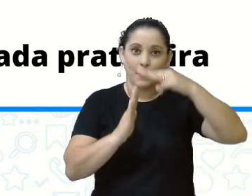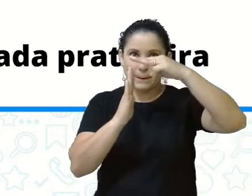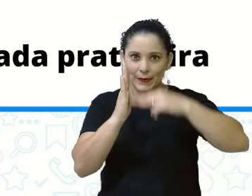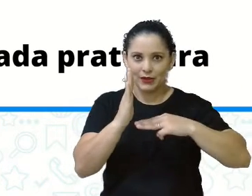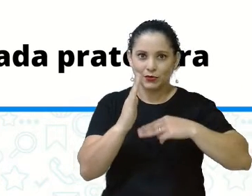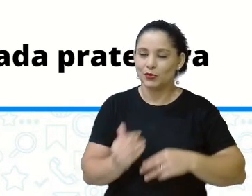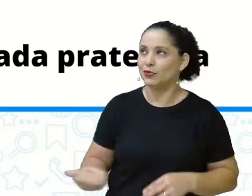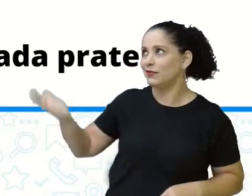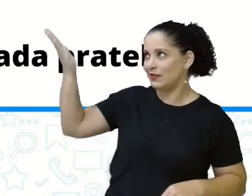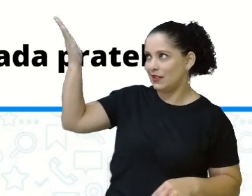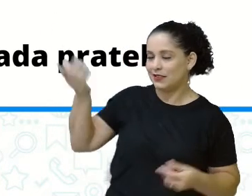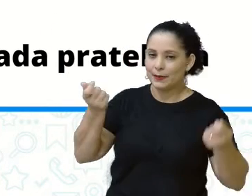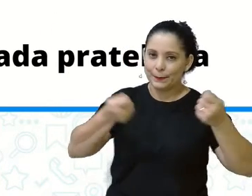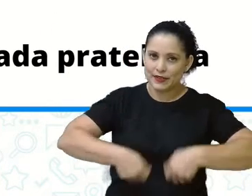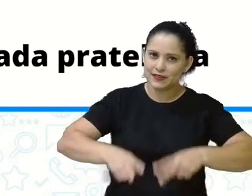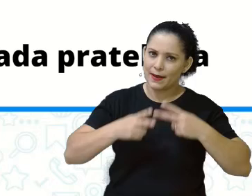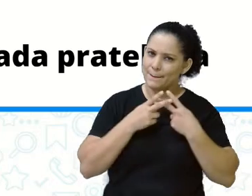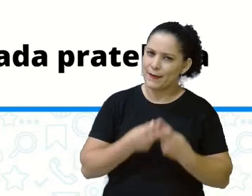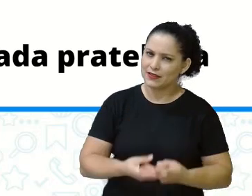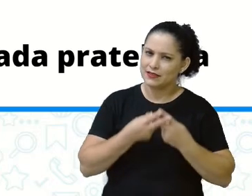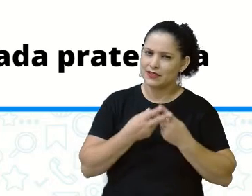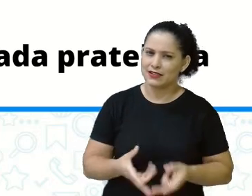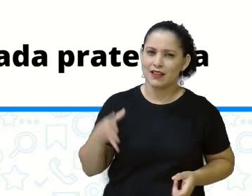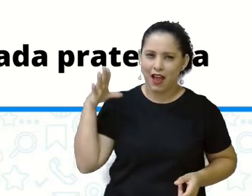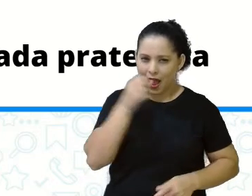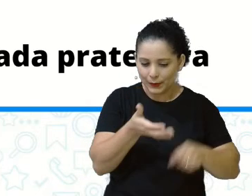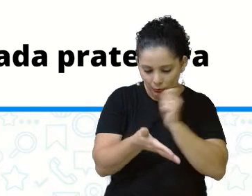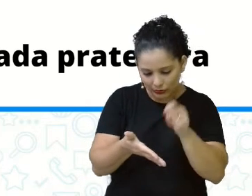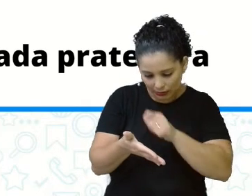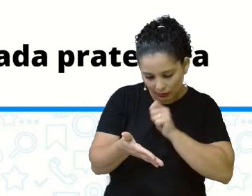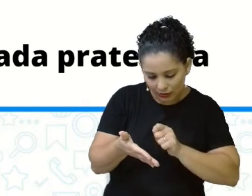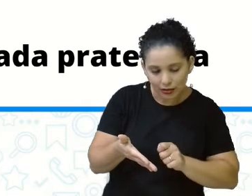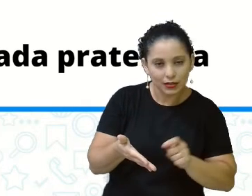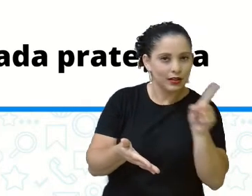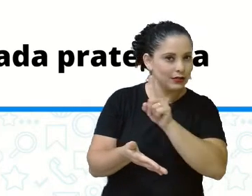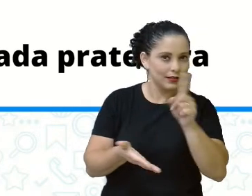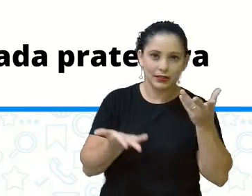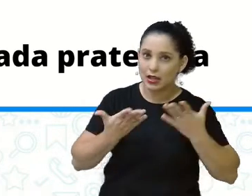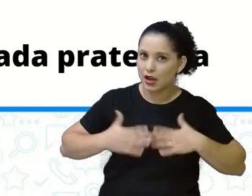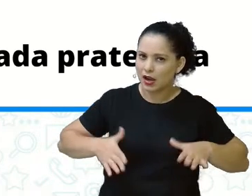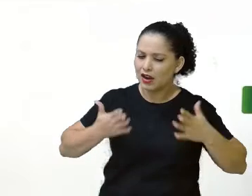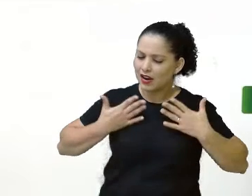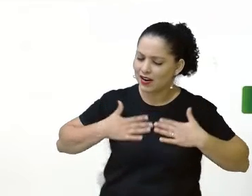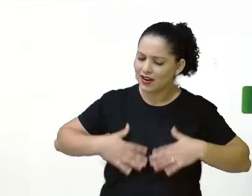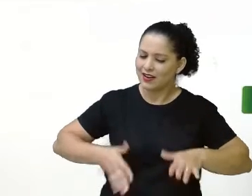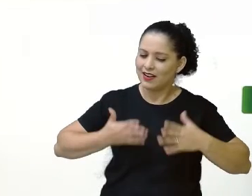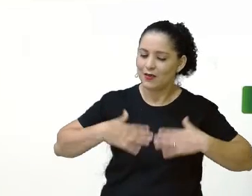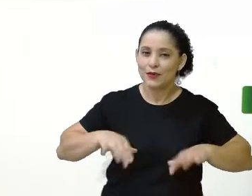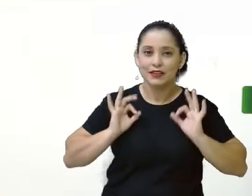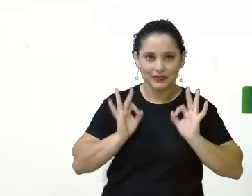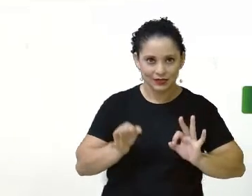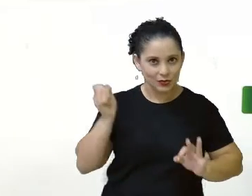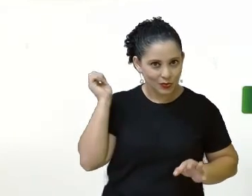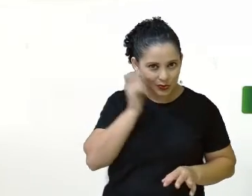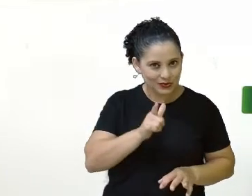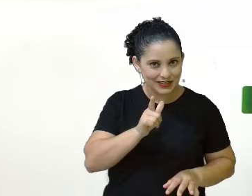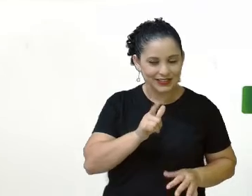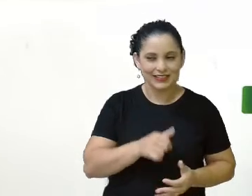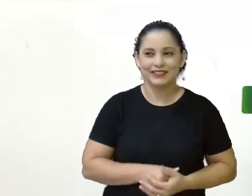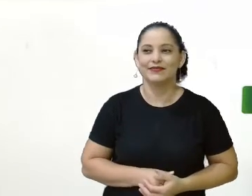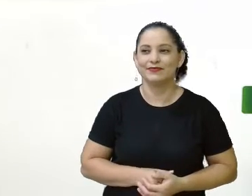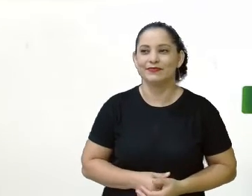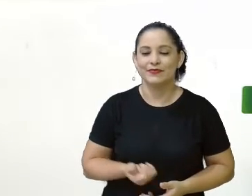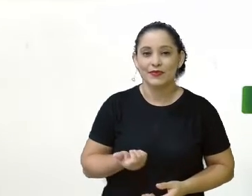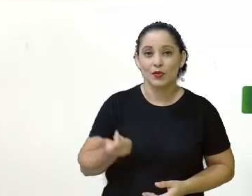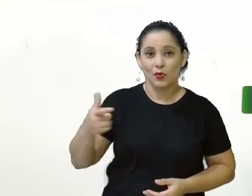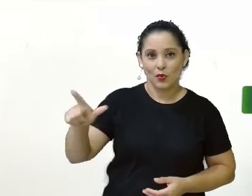um pouco de paciência, tá? Então, não faz correndo, não faz na pressa. Faz devagarzinho que dá certo. Trouxe